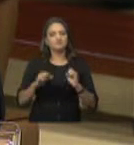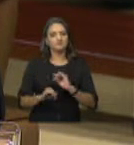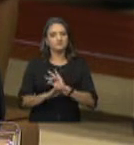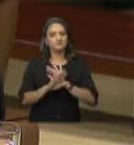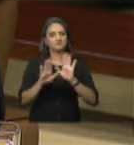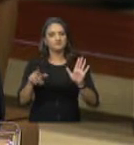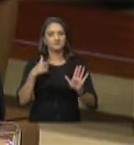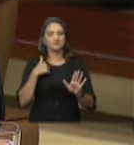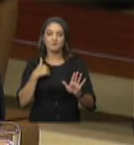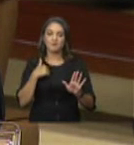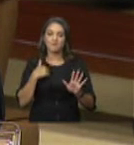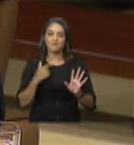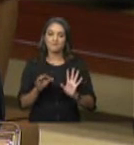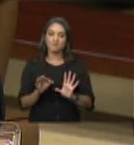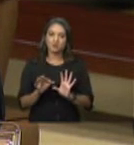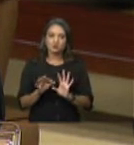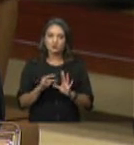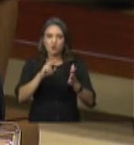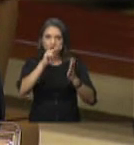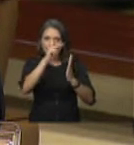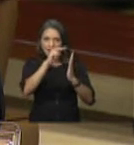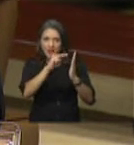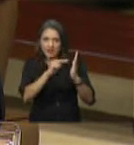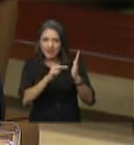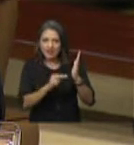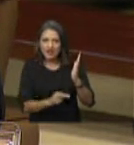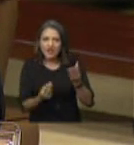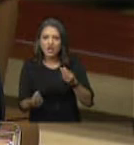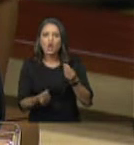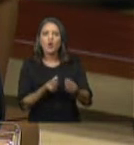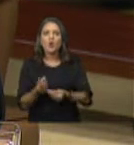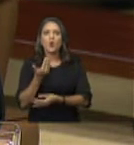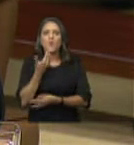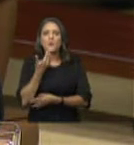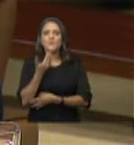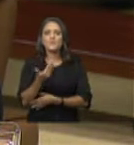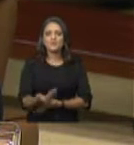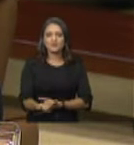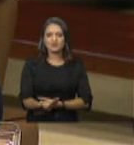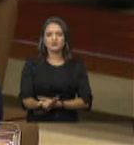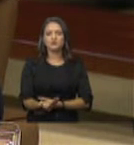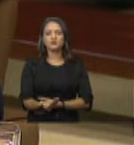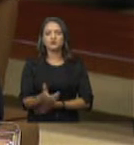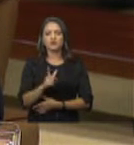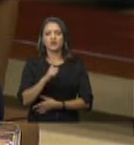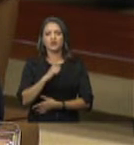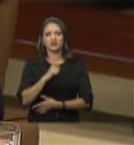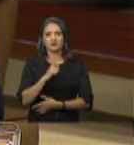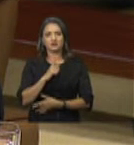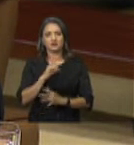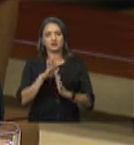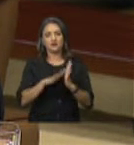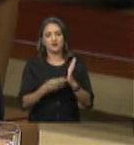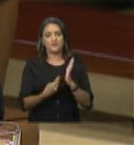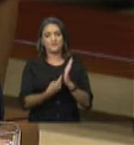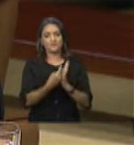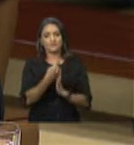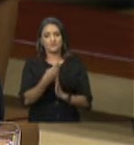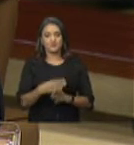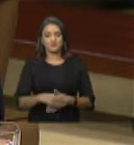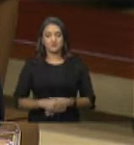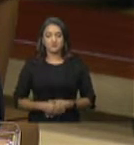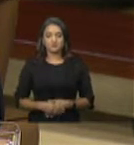tomar a liberdade de ler precisamente o pedido final que consta desta inicial